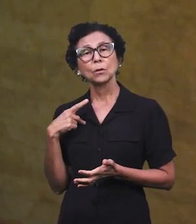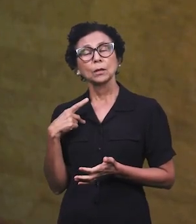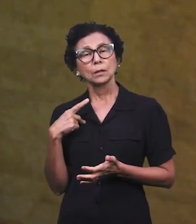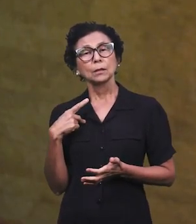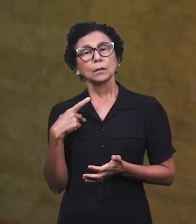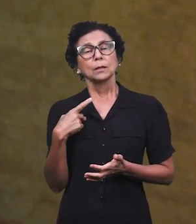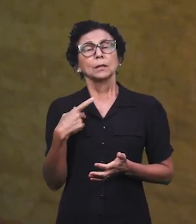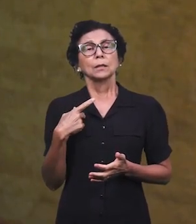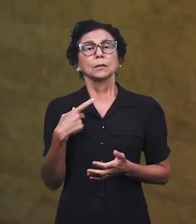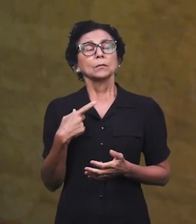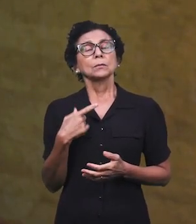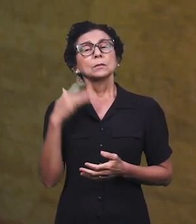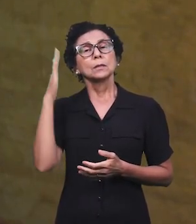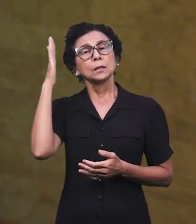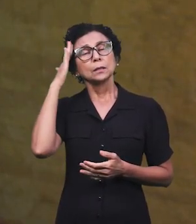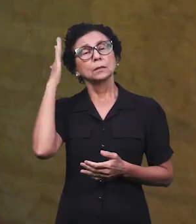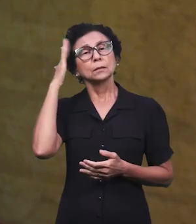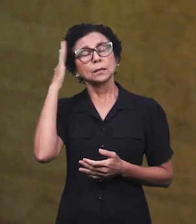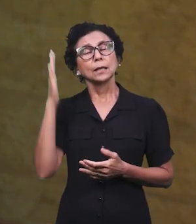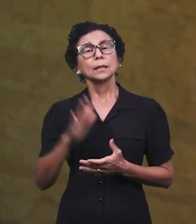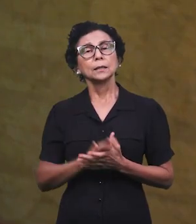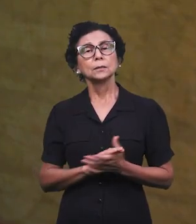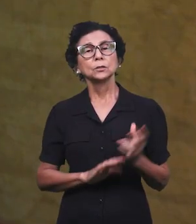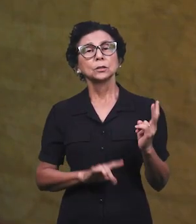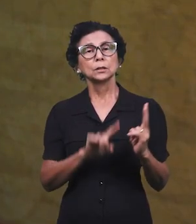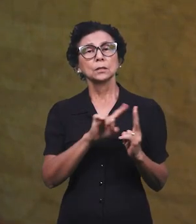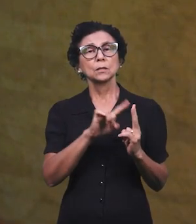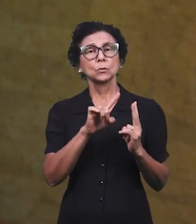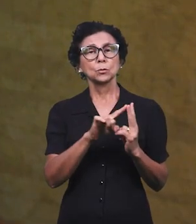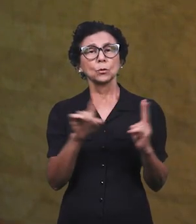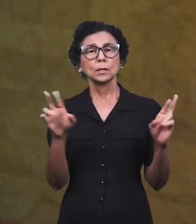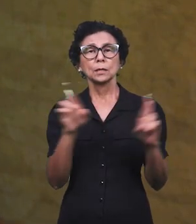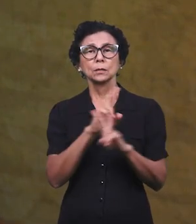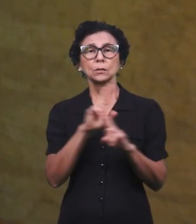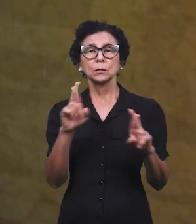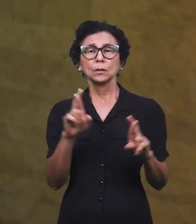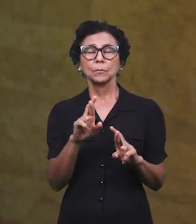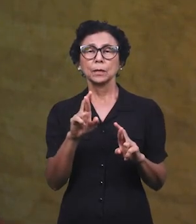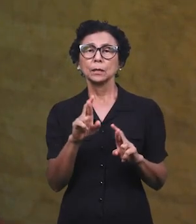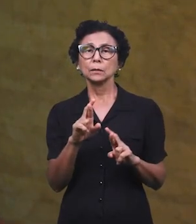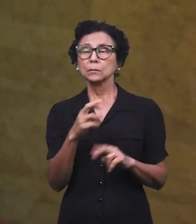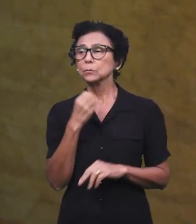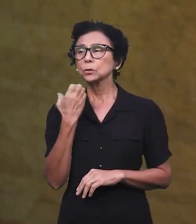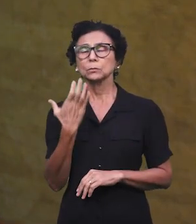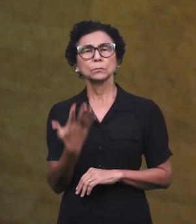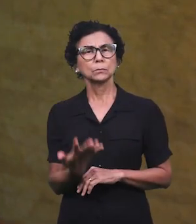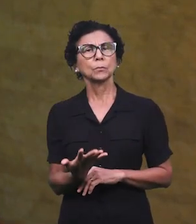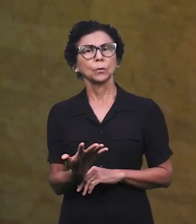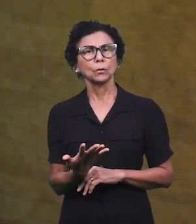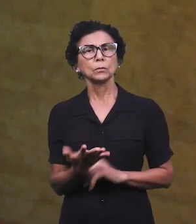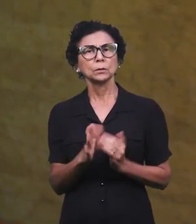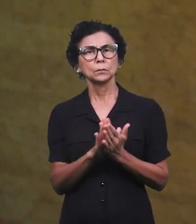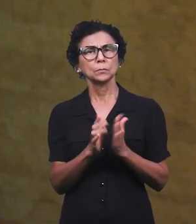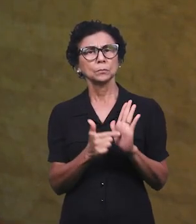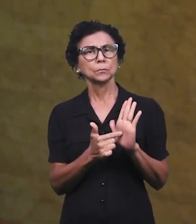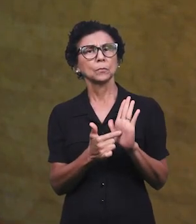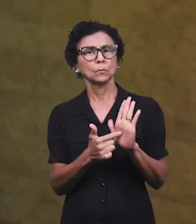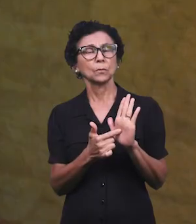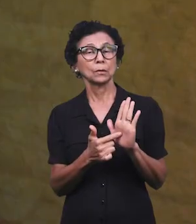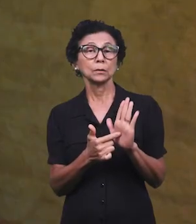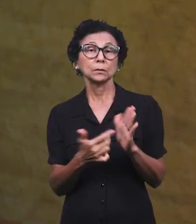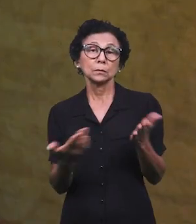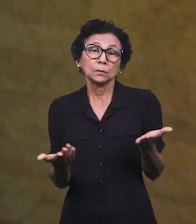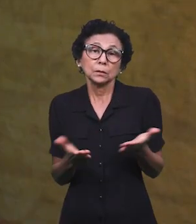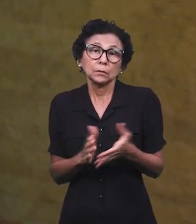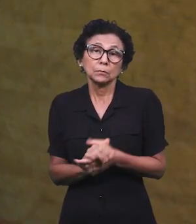entendem que esse relacionamento, ele é um relacionamento bíblico, que nós sabemos que é uma vez